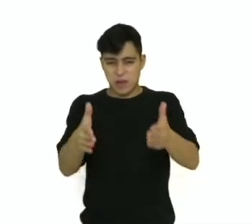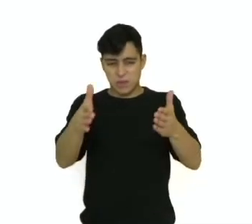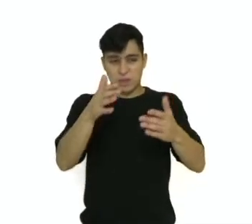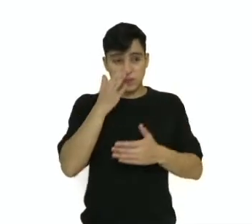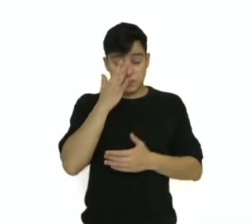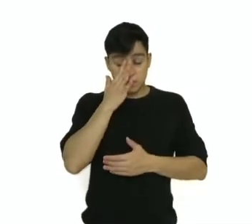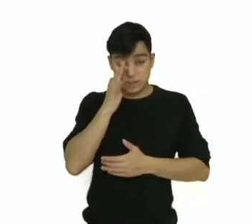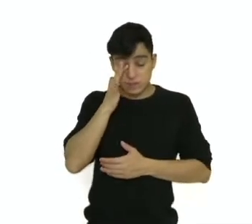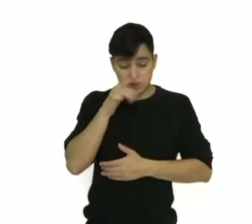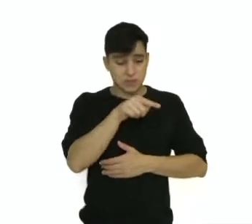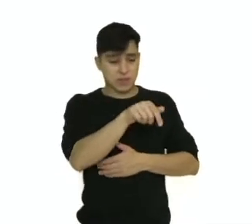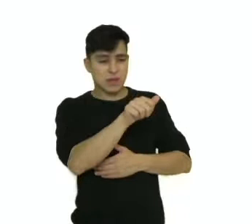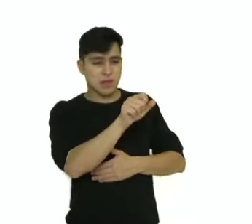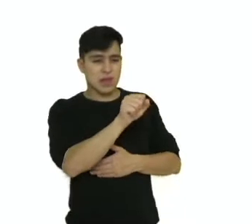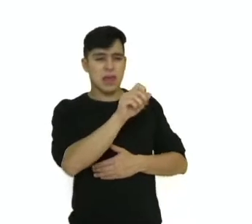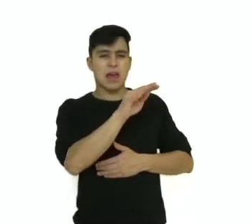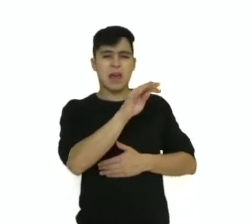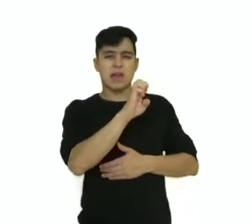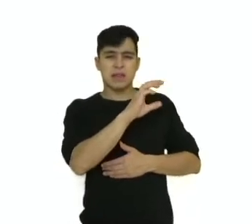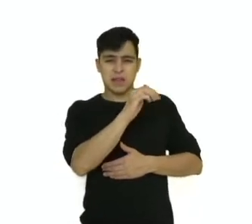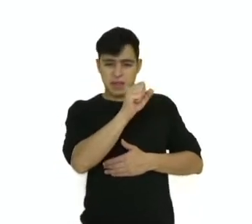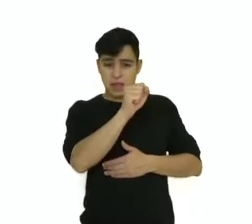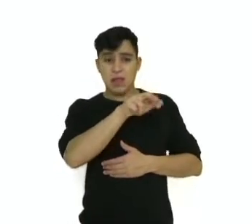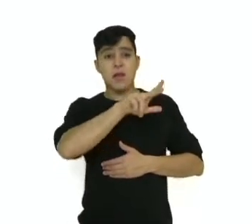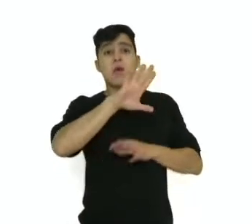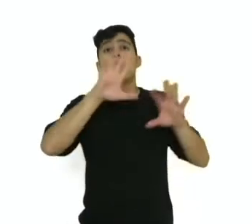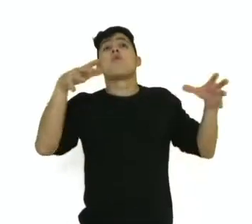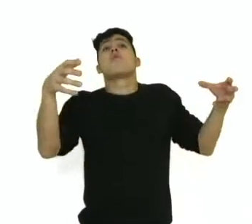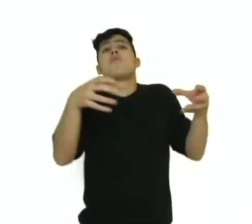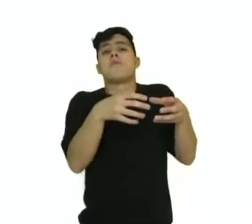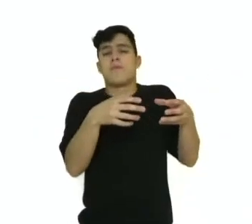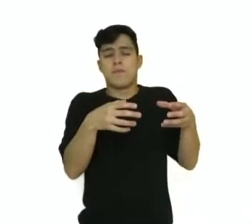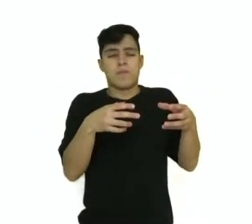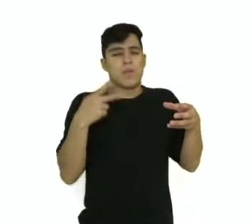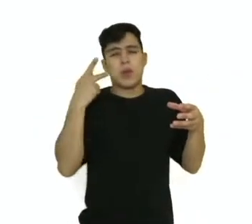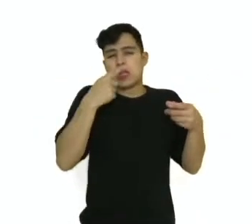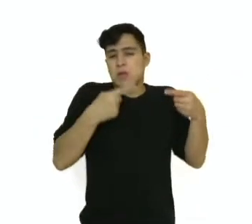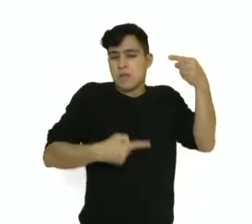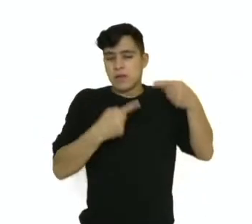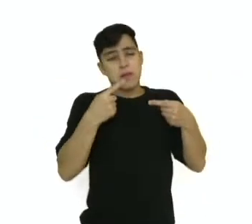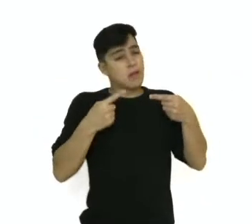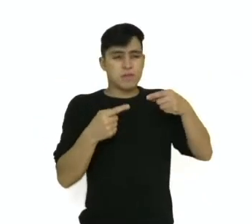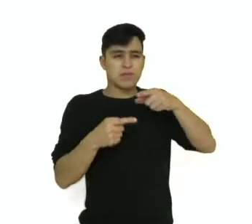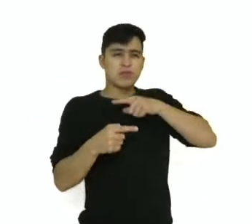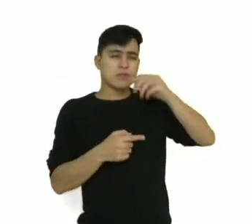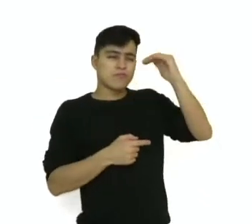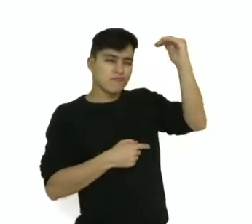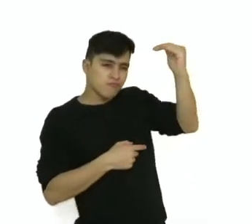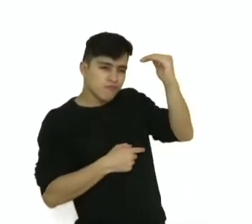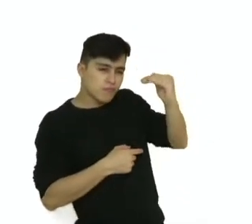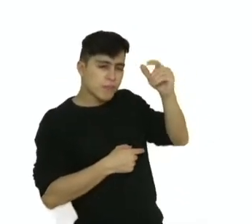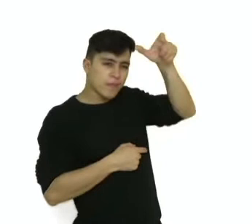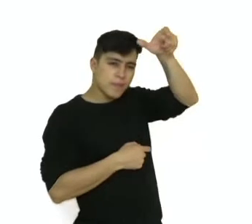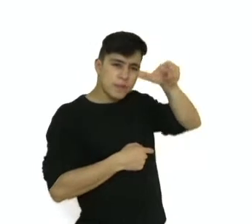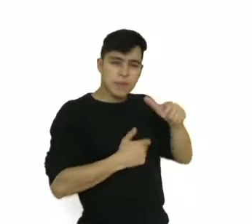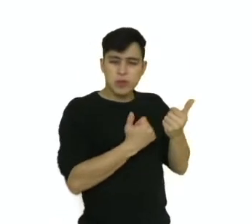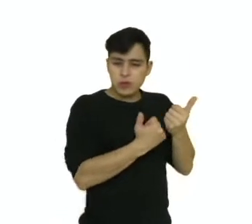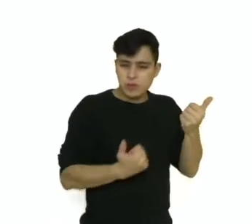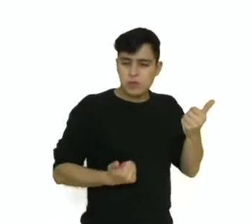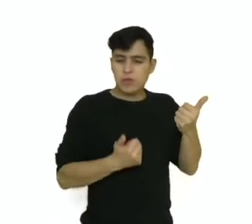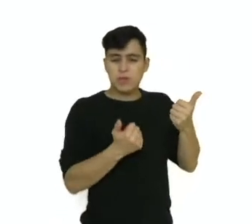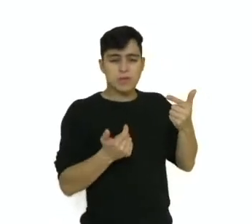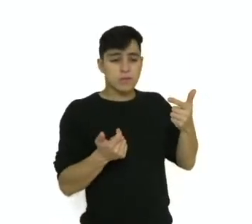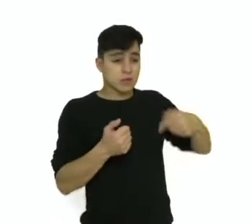unidade política, mas formado por povos com diferentes graus de subordinação, obrigados a pagar